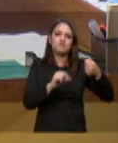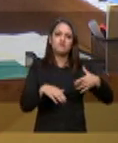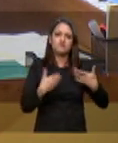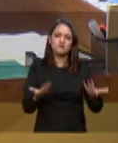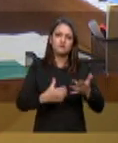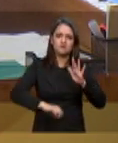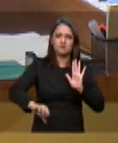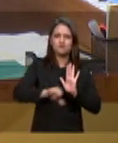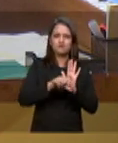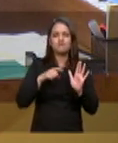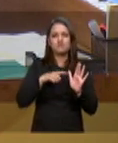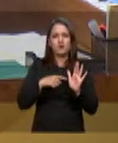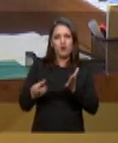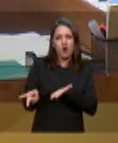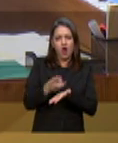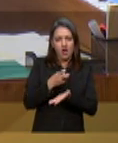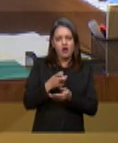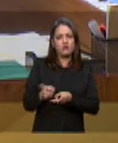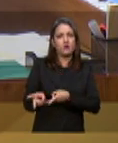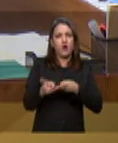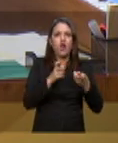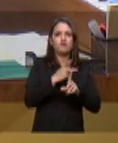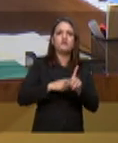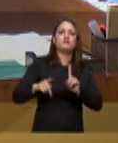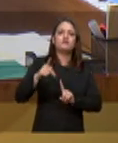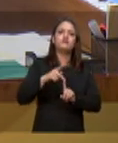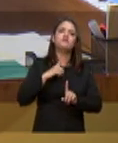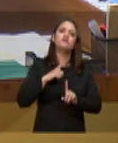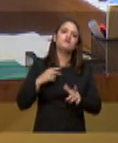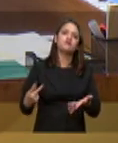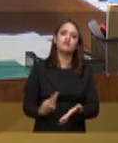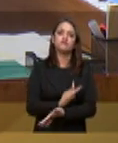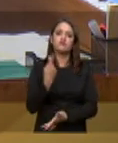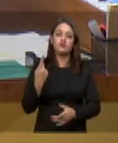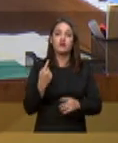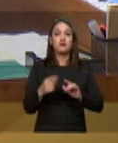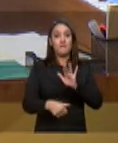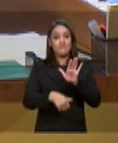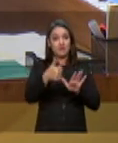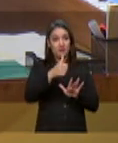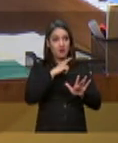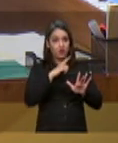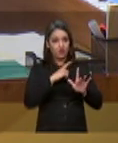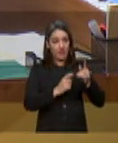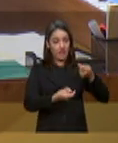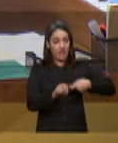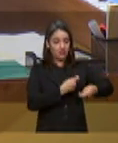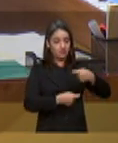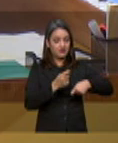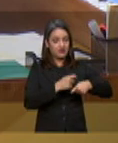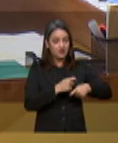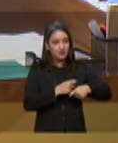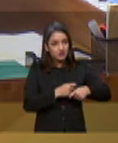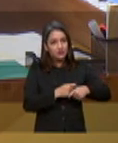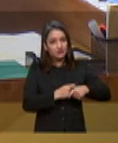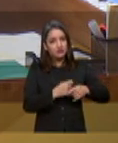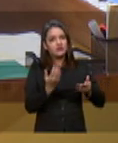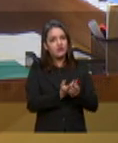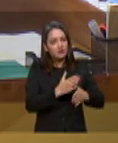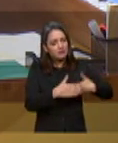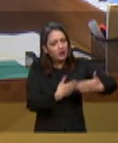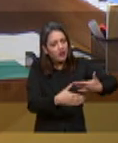de apropriação indébita, consumam-se independentemente do exaurimento do procedimento na esfera administrativa.